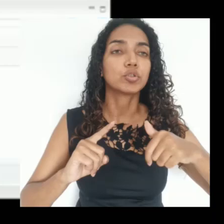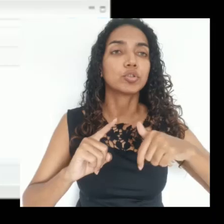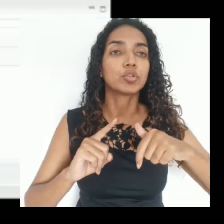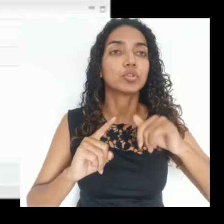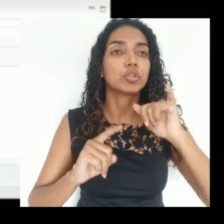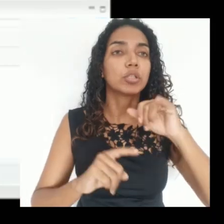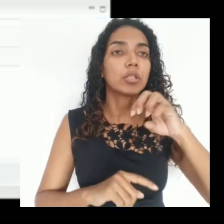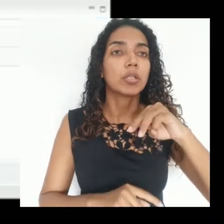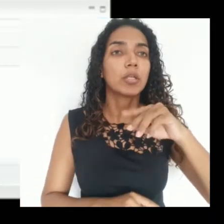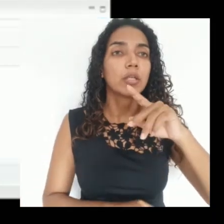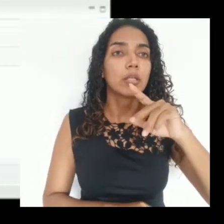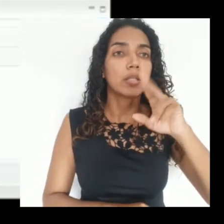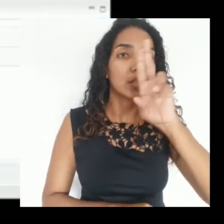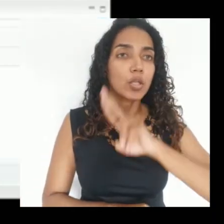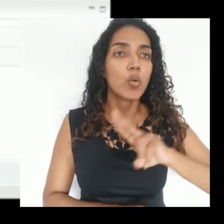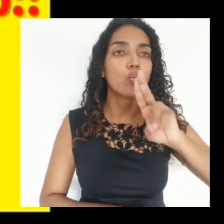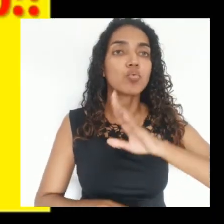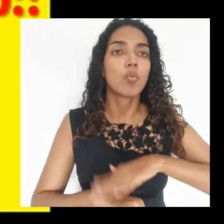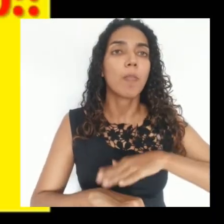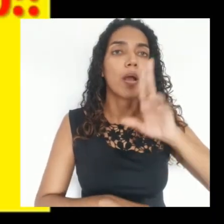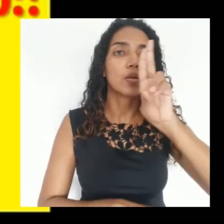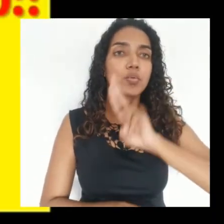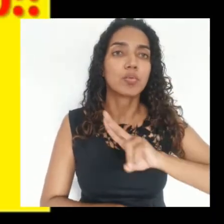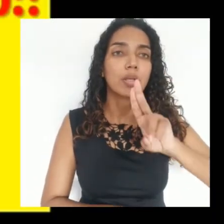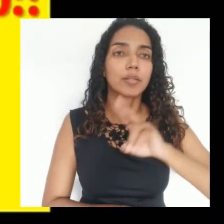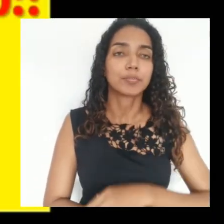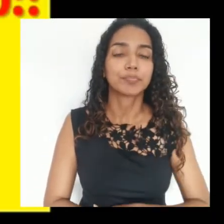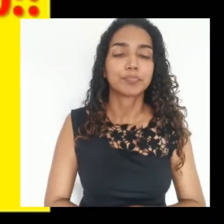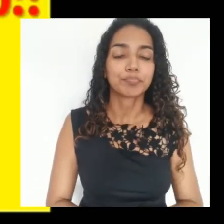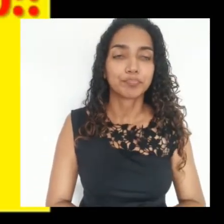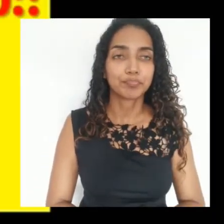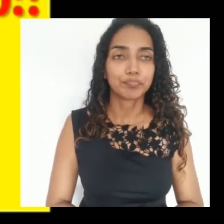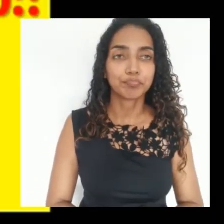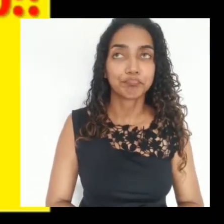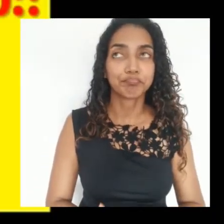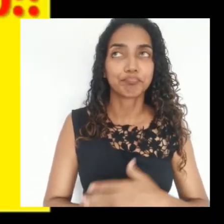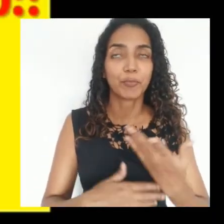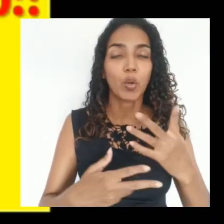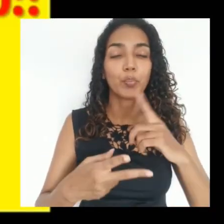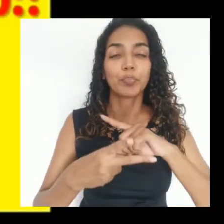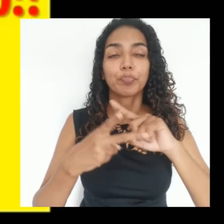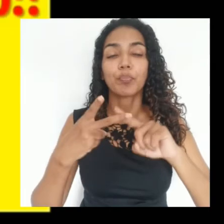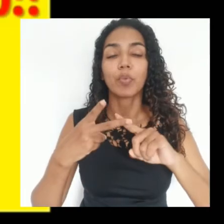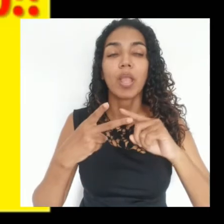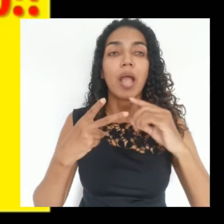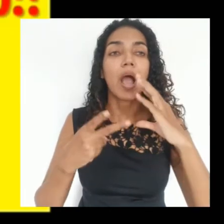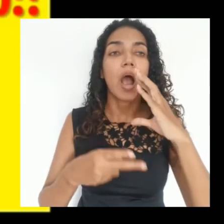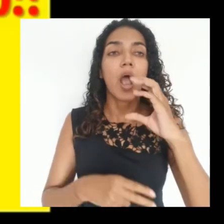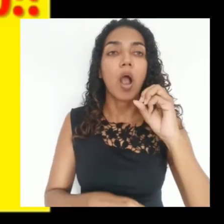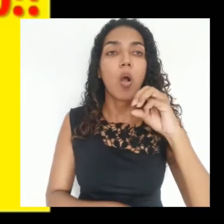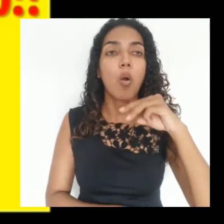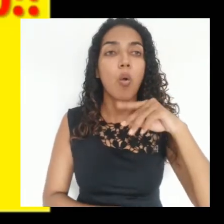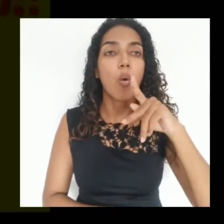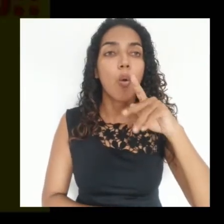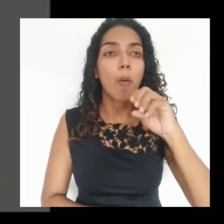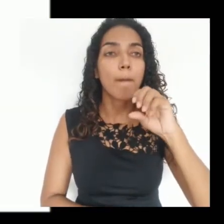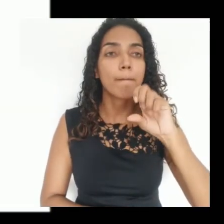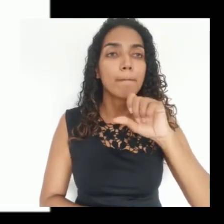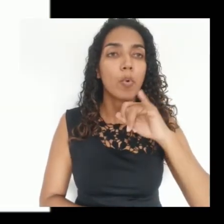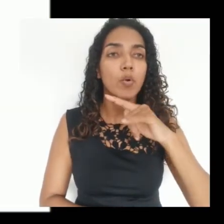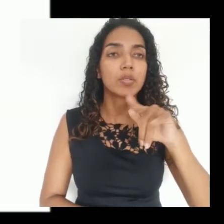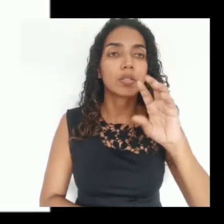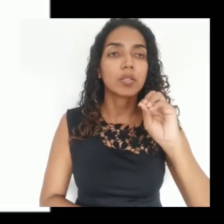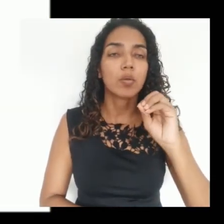utilizada. Bom, e a composição? A composição, ela é uma